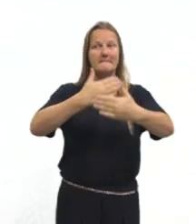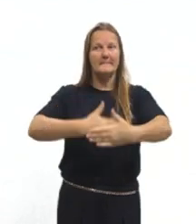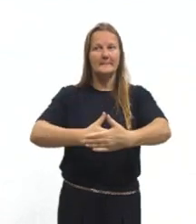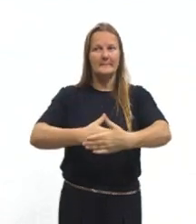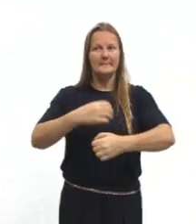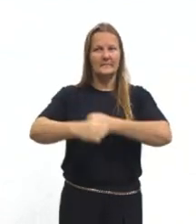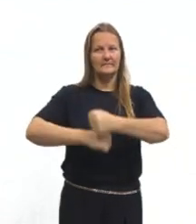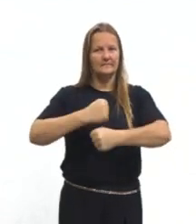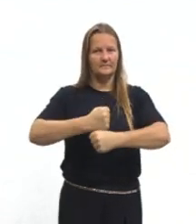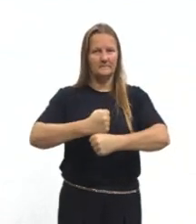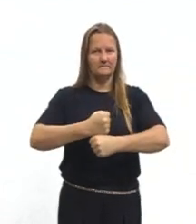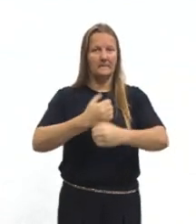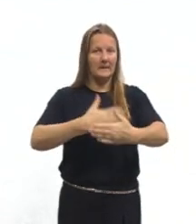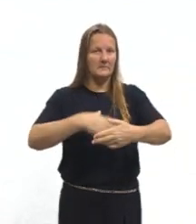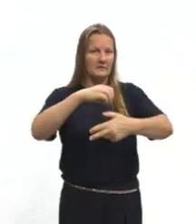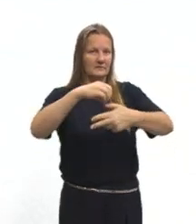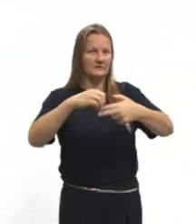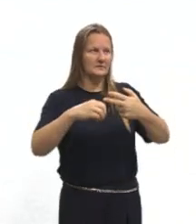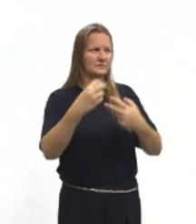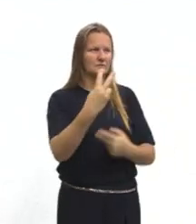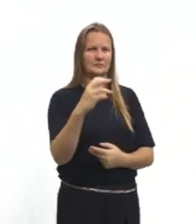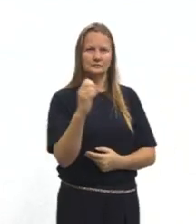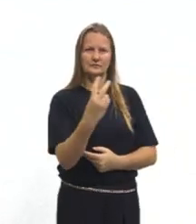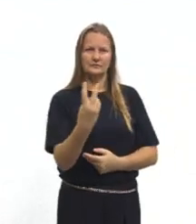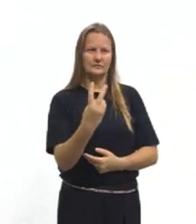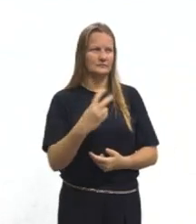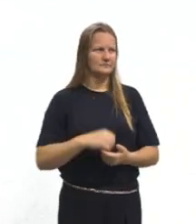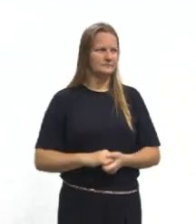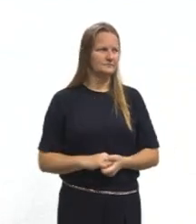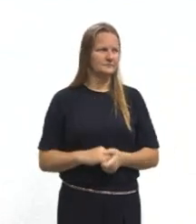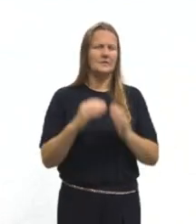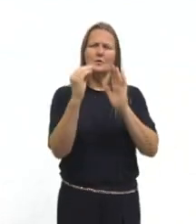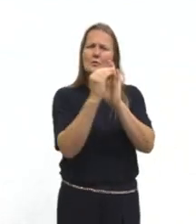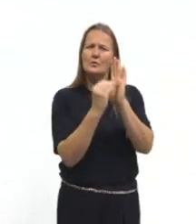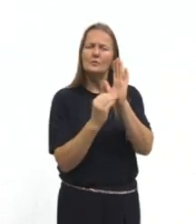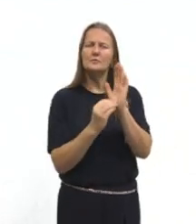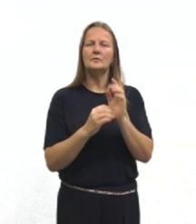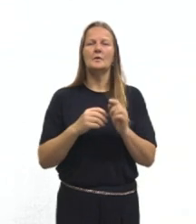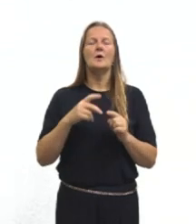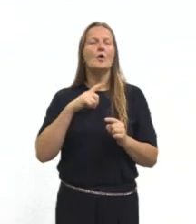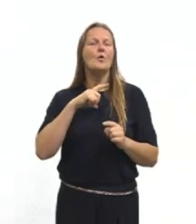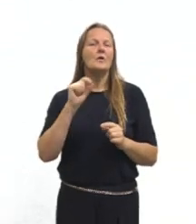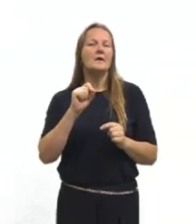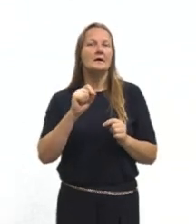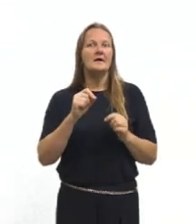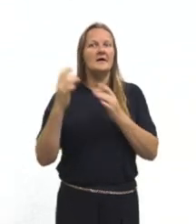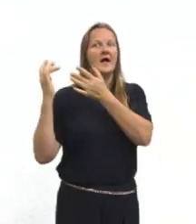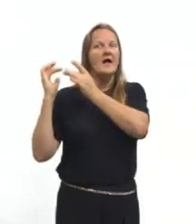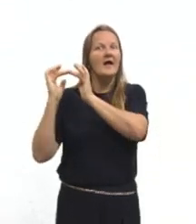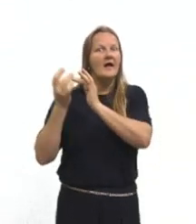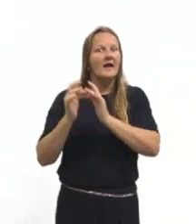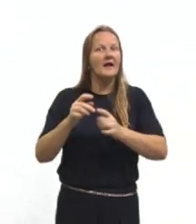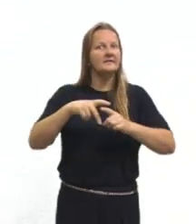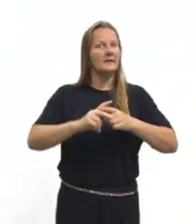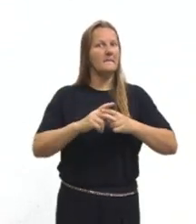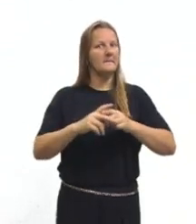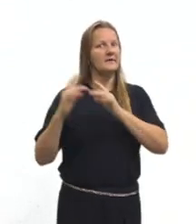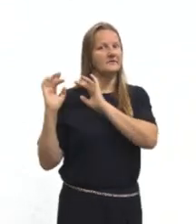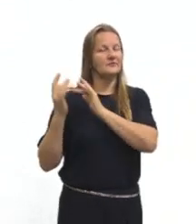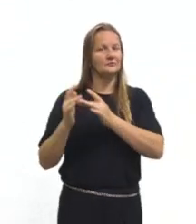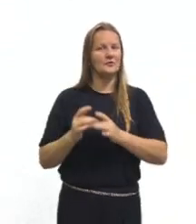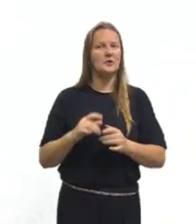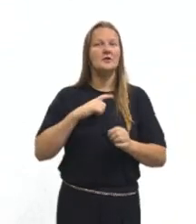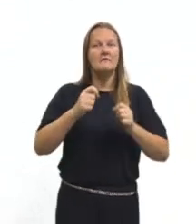ano né comentando Então por conteúdos né de mecânica clássica foi uma surpresa a gente teve um número maior